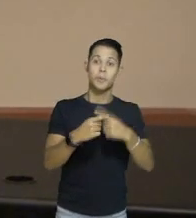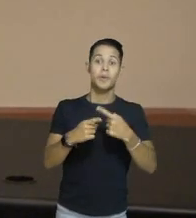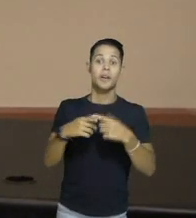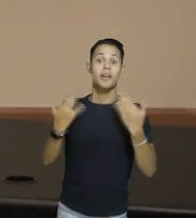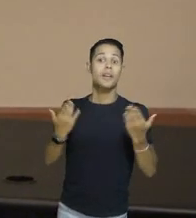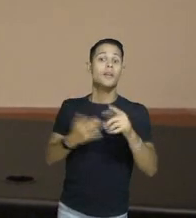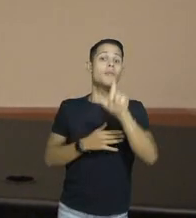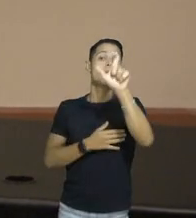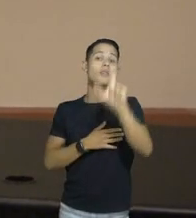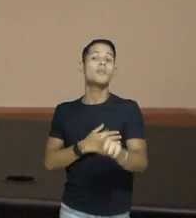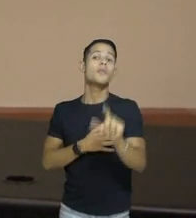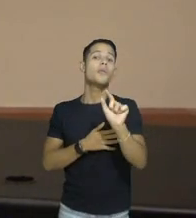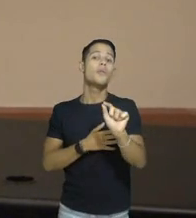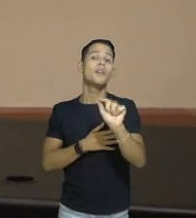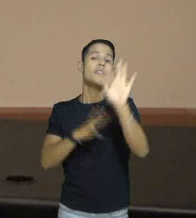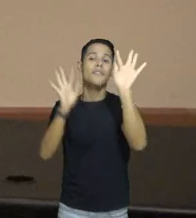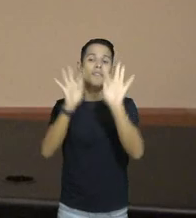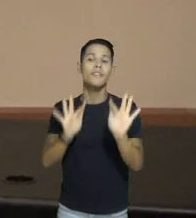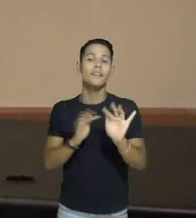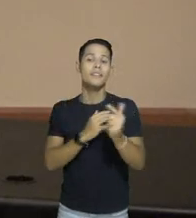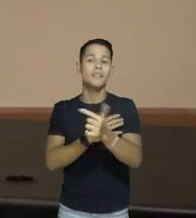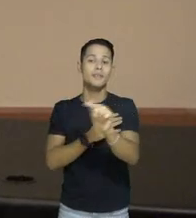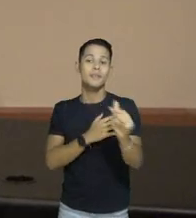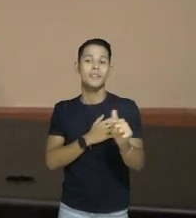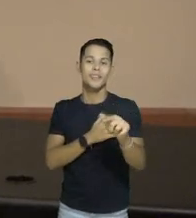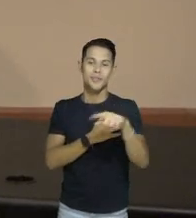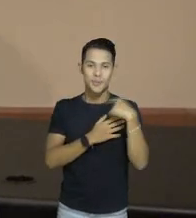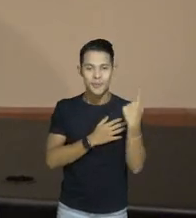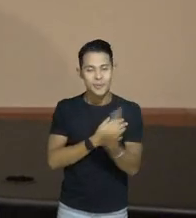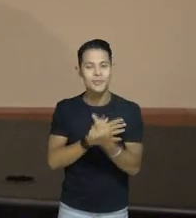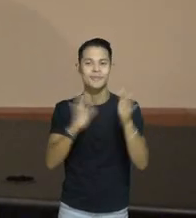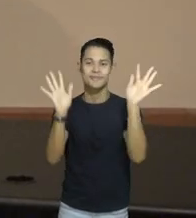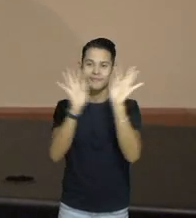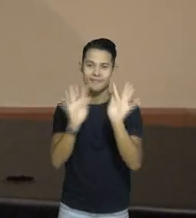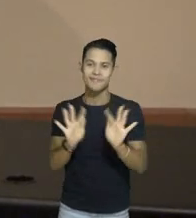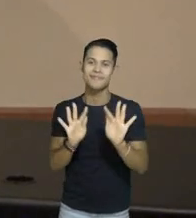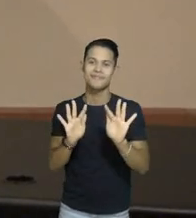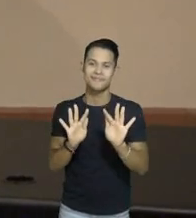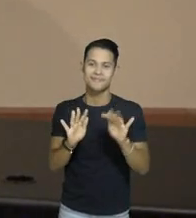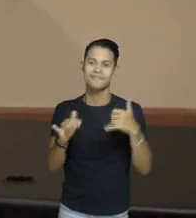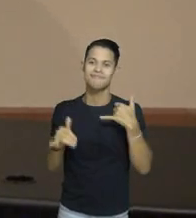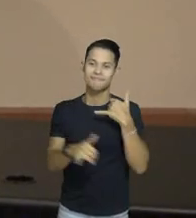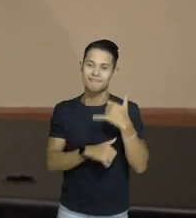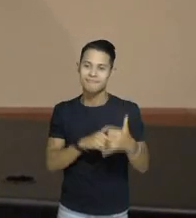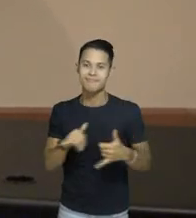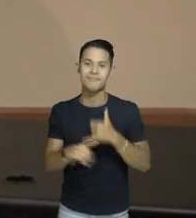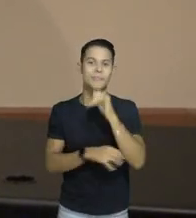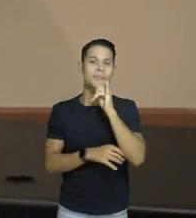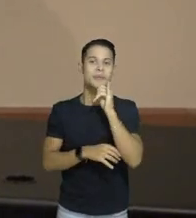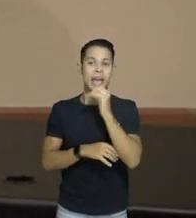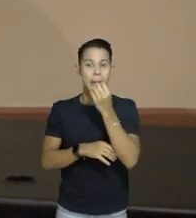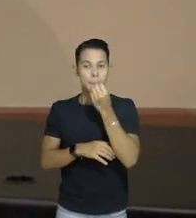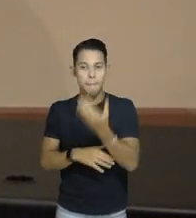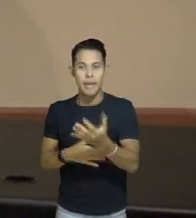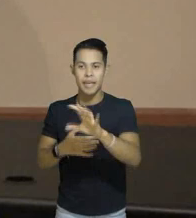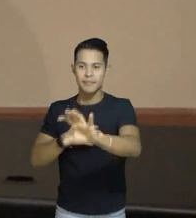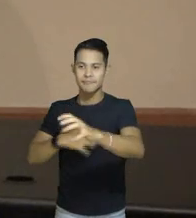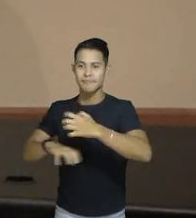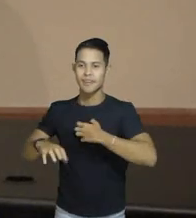feliz é o que nos abastece, né? A gente fazer o bem, conseguir dar o